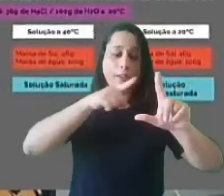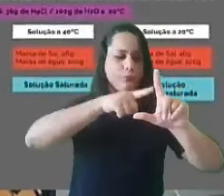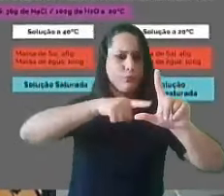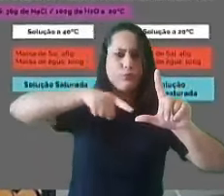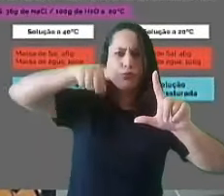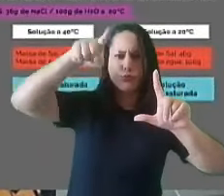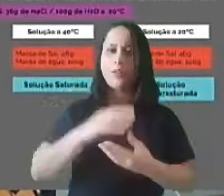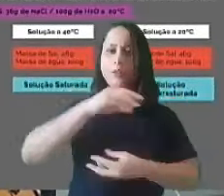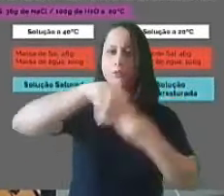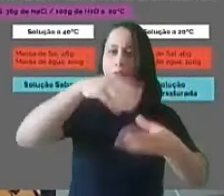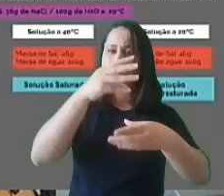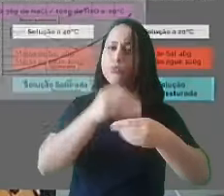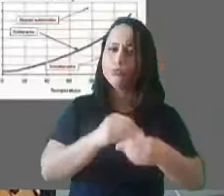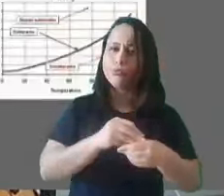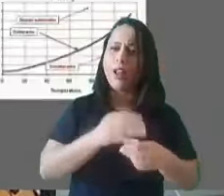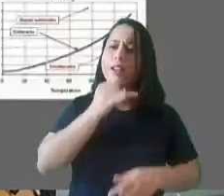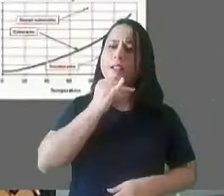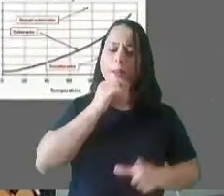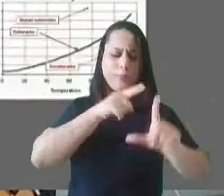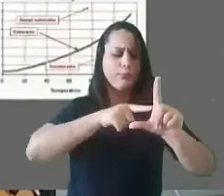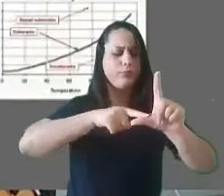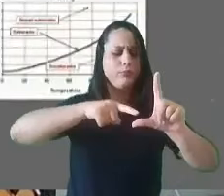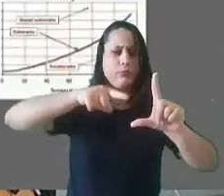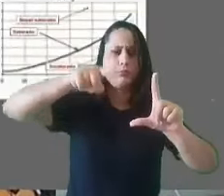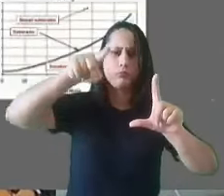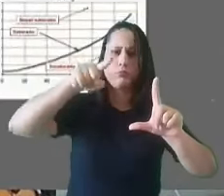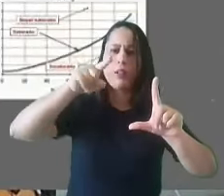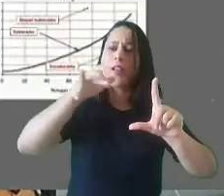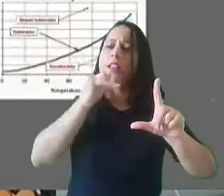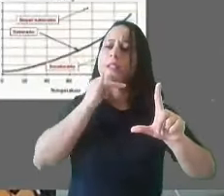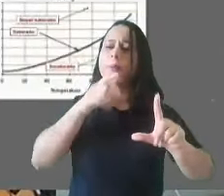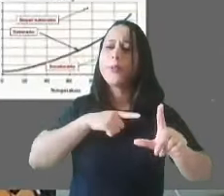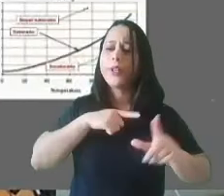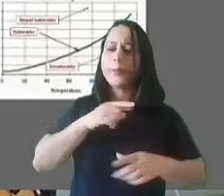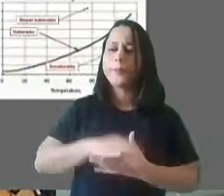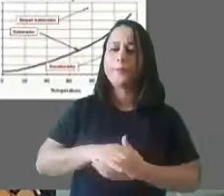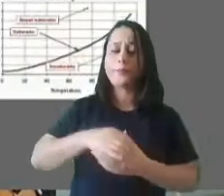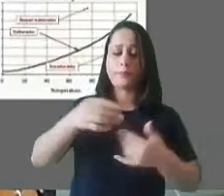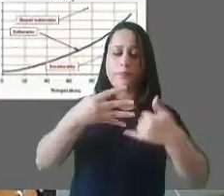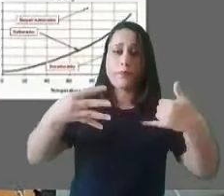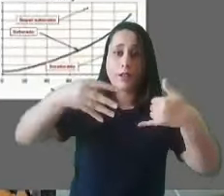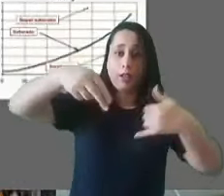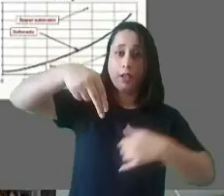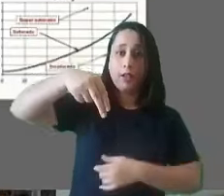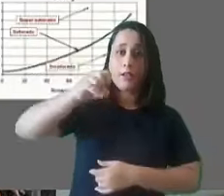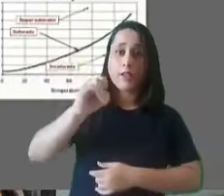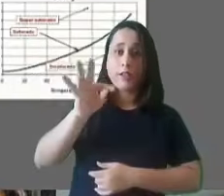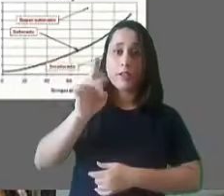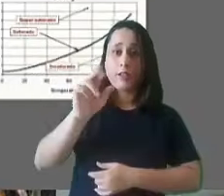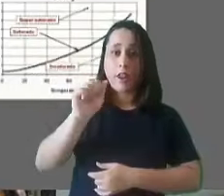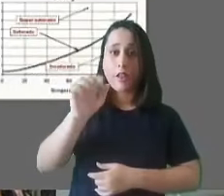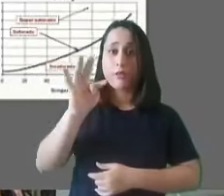solução supersaturada. É importante a gente aprender